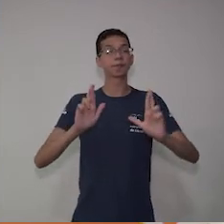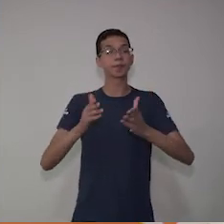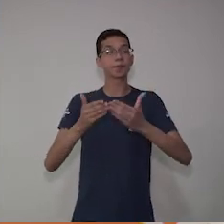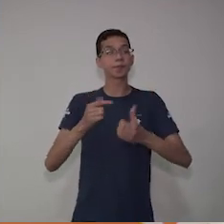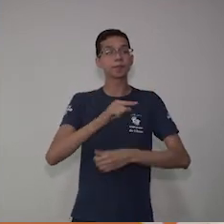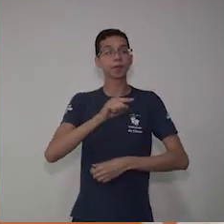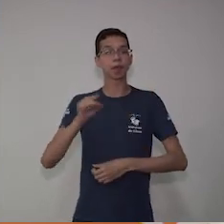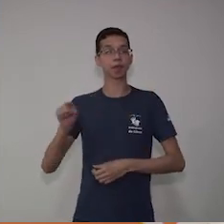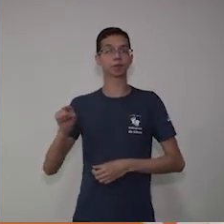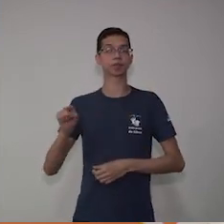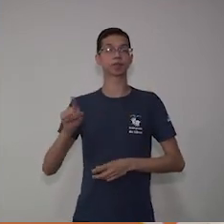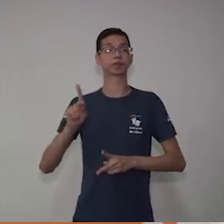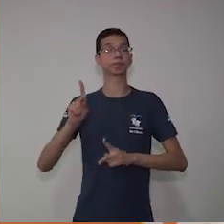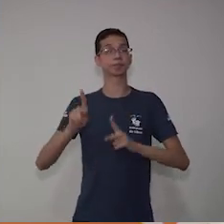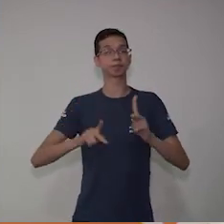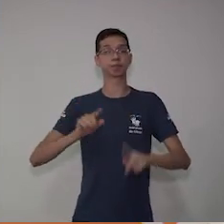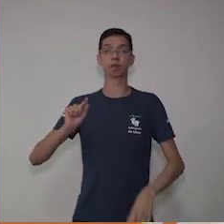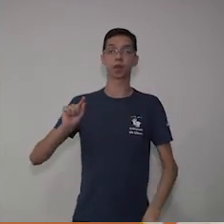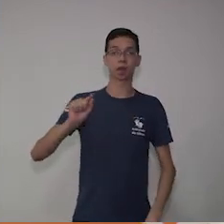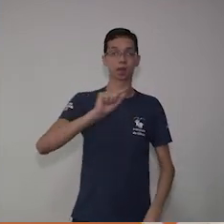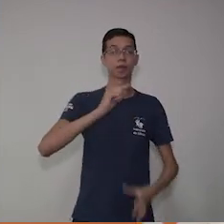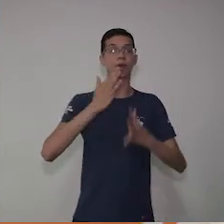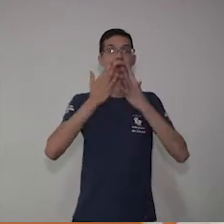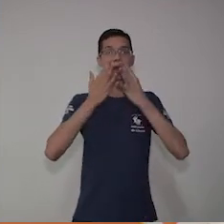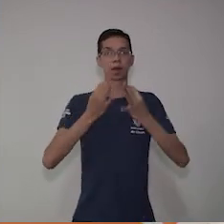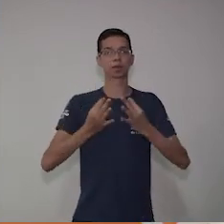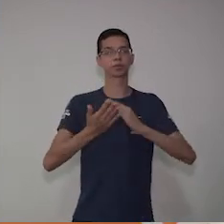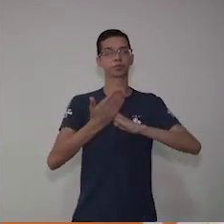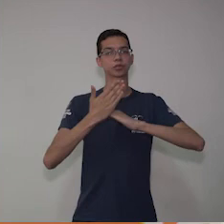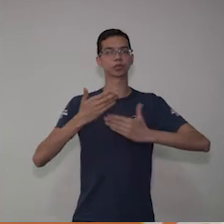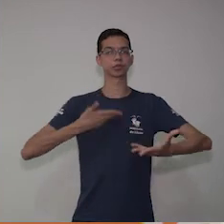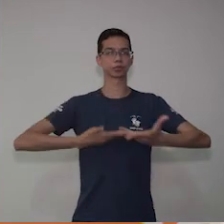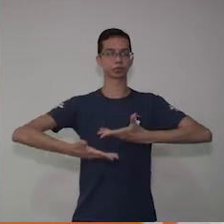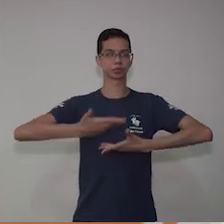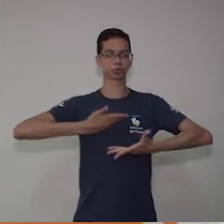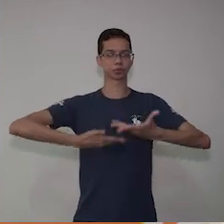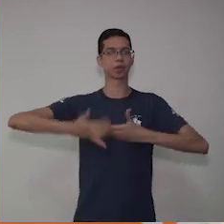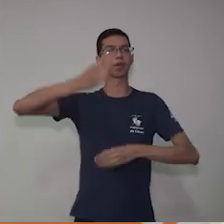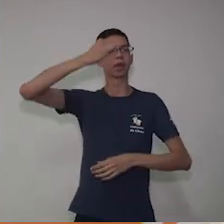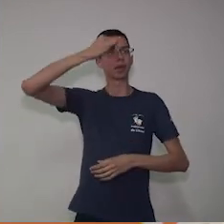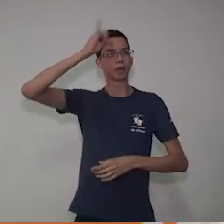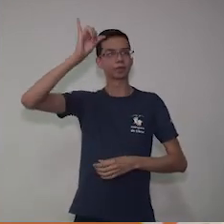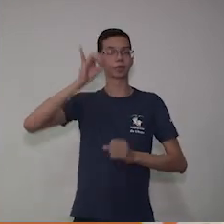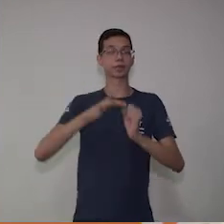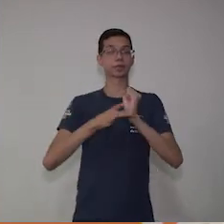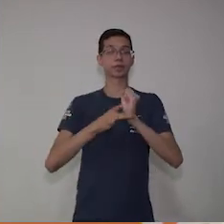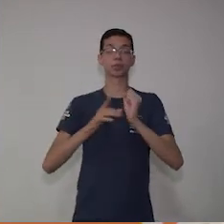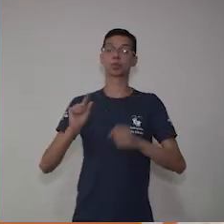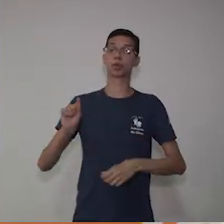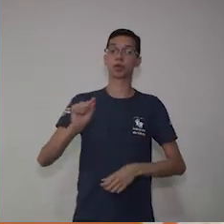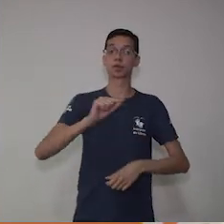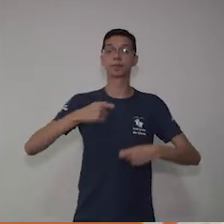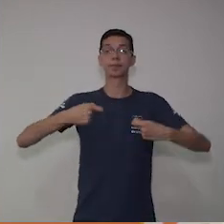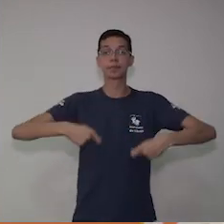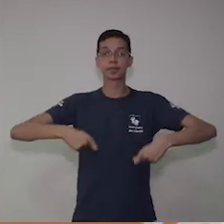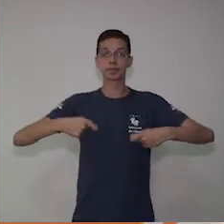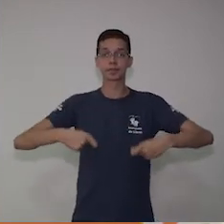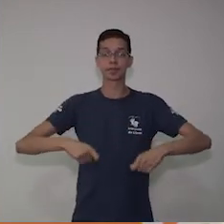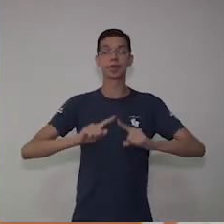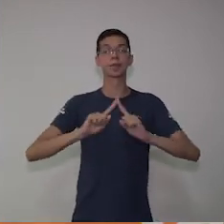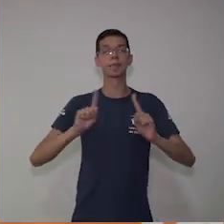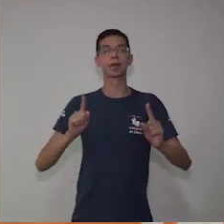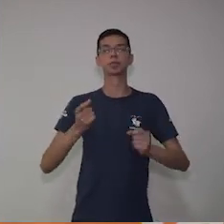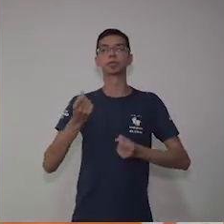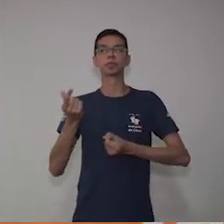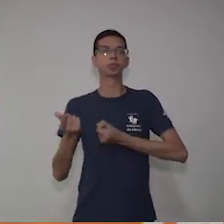as medidas protetivas. É importante, é necessário, mas não é um ou outro dado